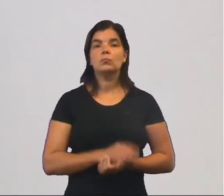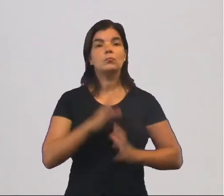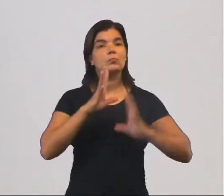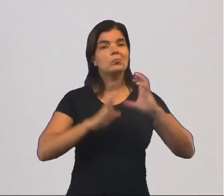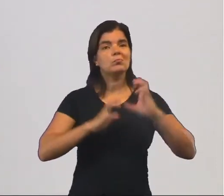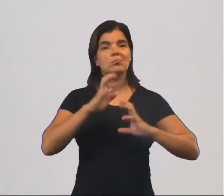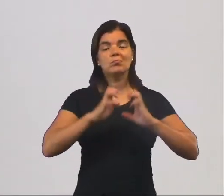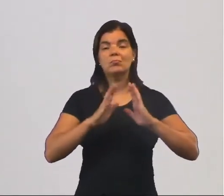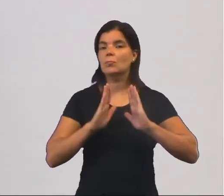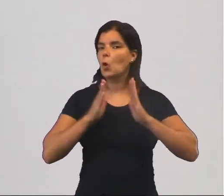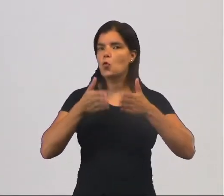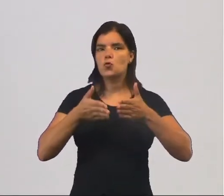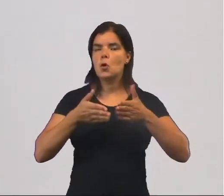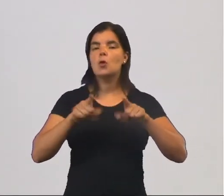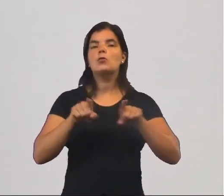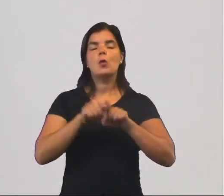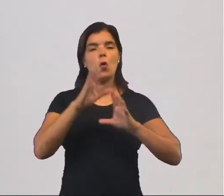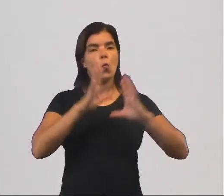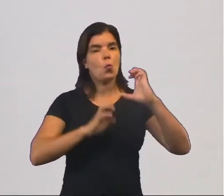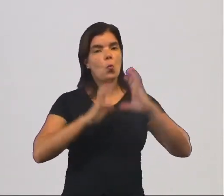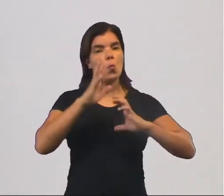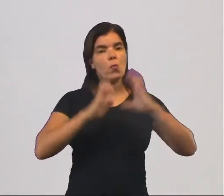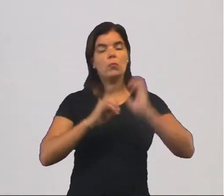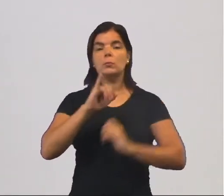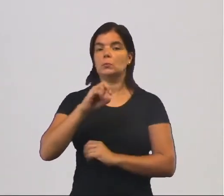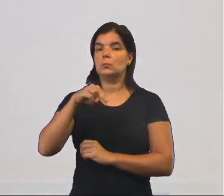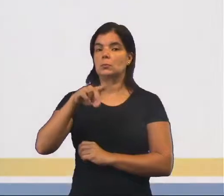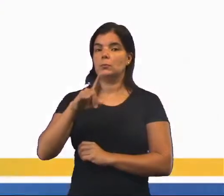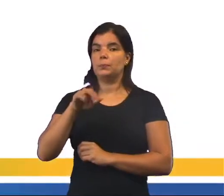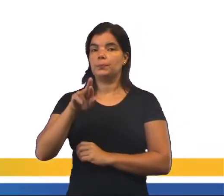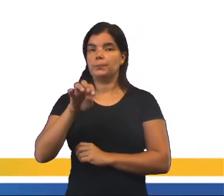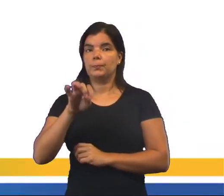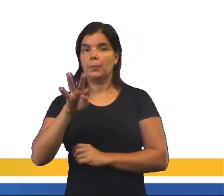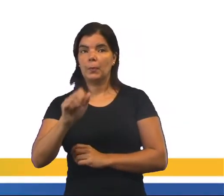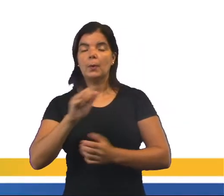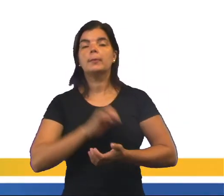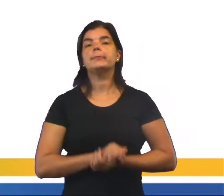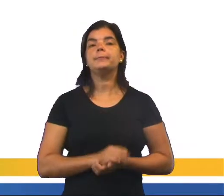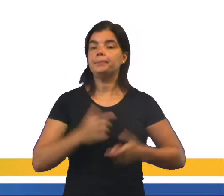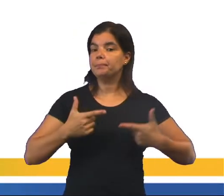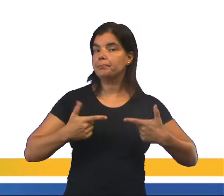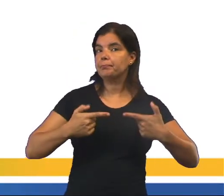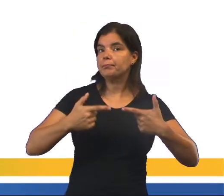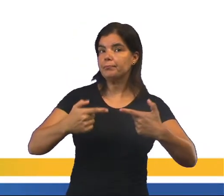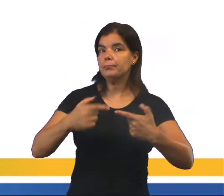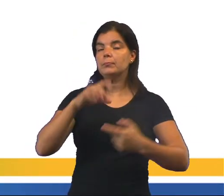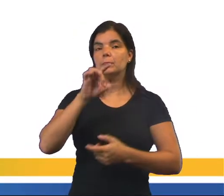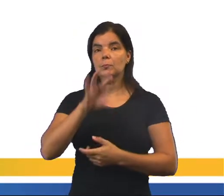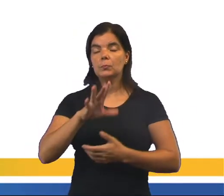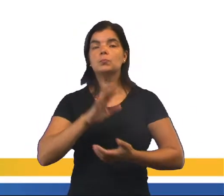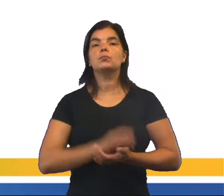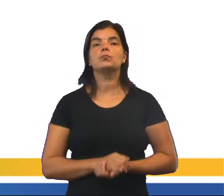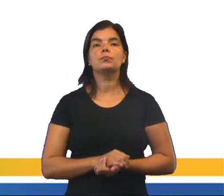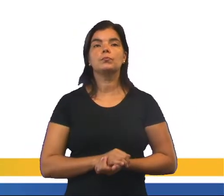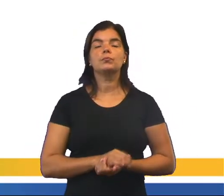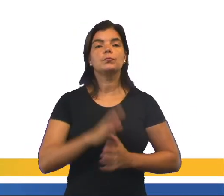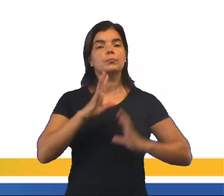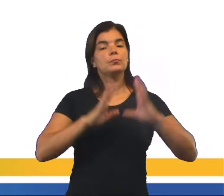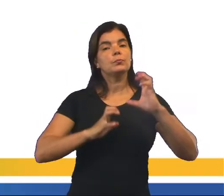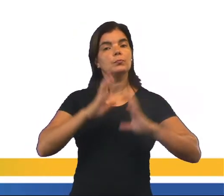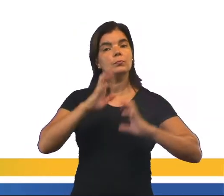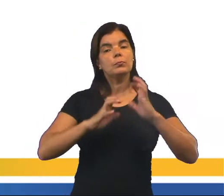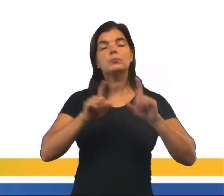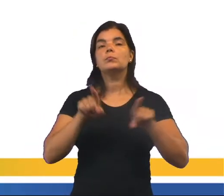o conflito não foi direto. Tivemos conflitos indiretos nessa Guerra Fria. Só foram conflitos